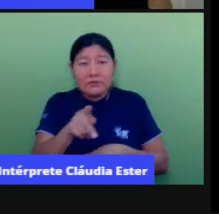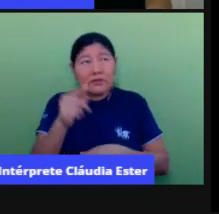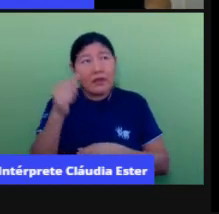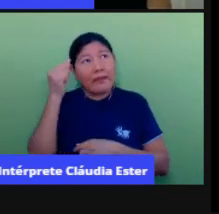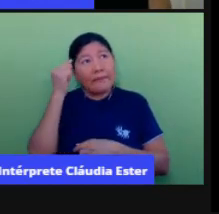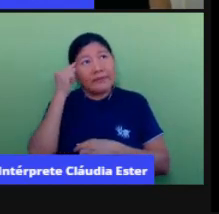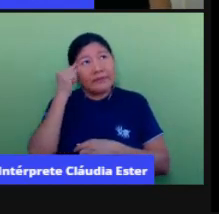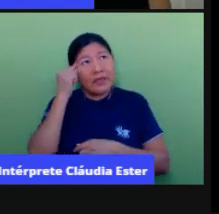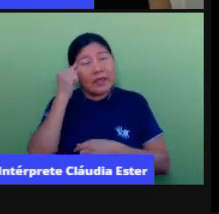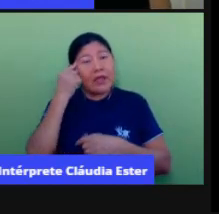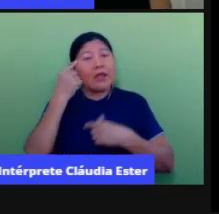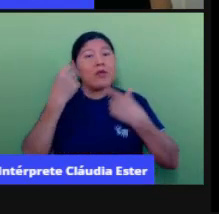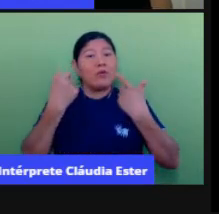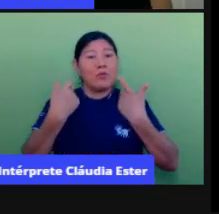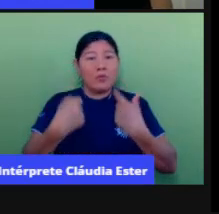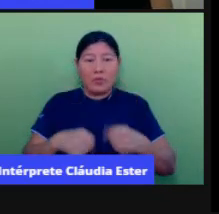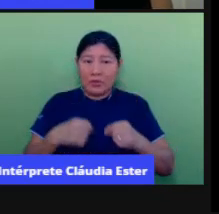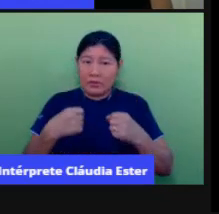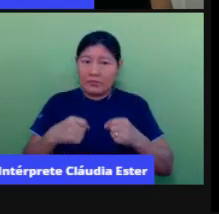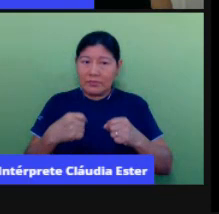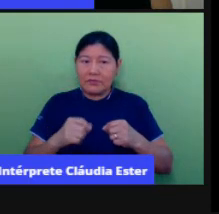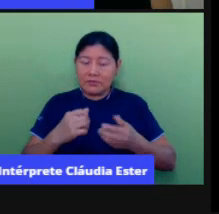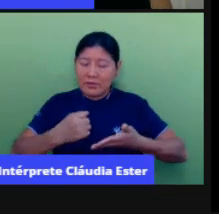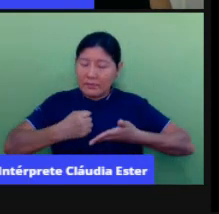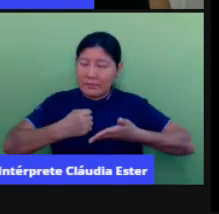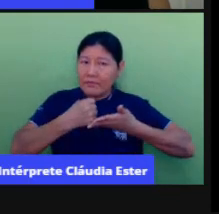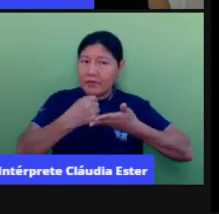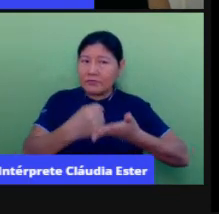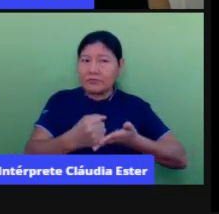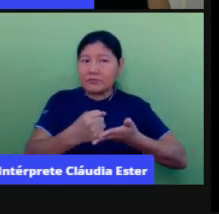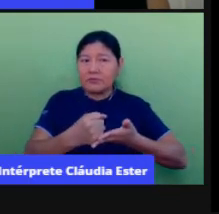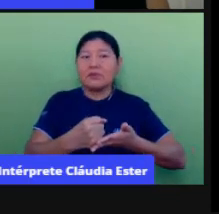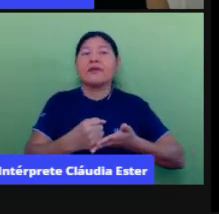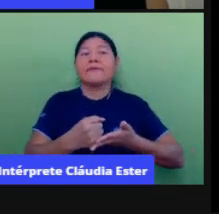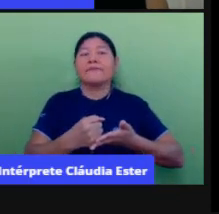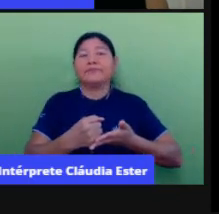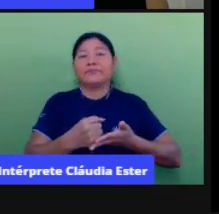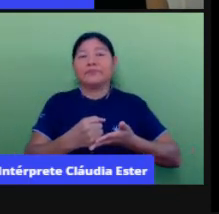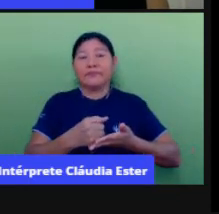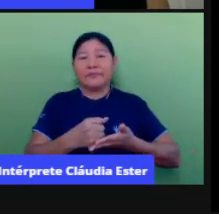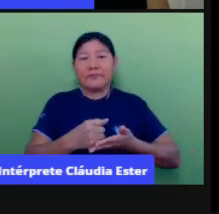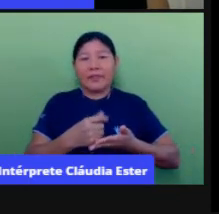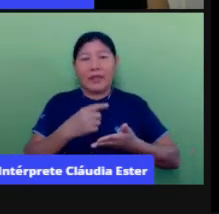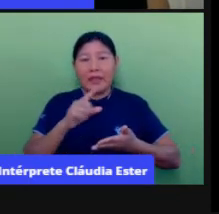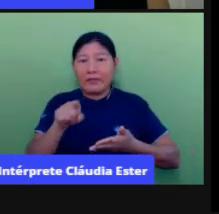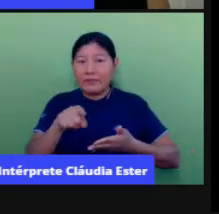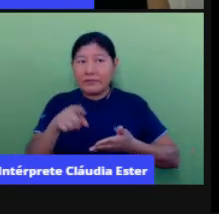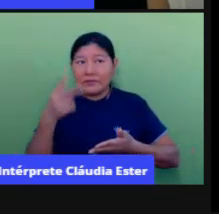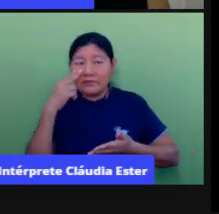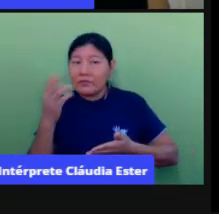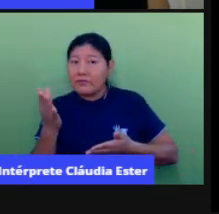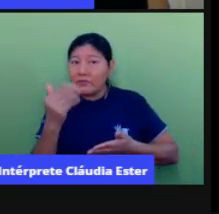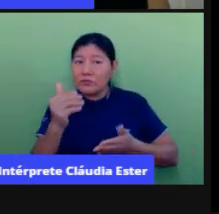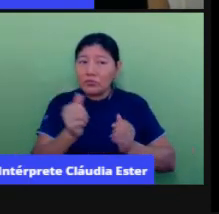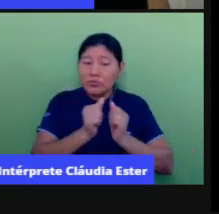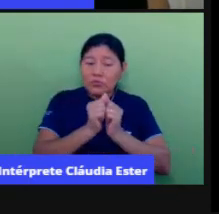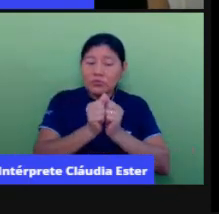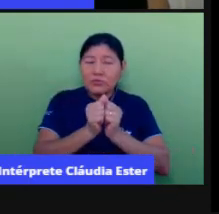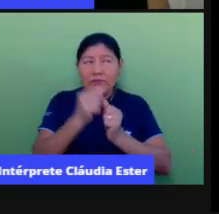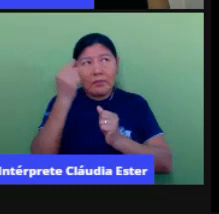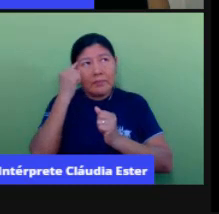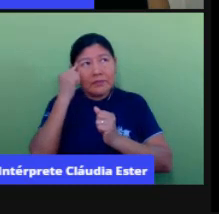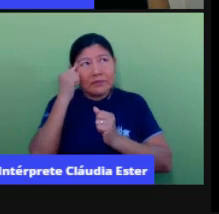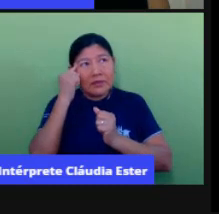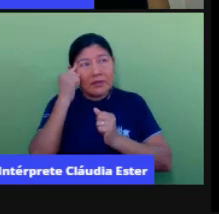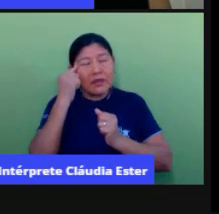do que é necessário para a turma de vocês. E daí a gente vai chamar vocês para vir junto conosco mesmo. Então, olha,